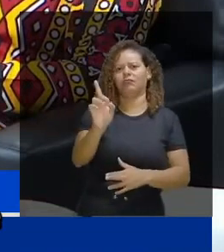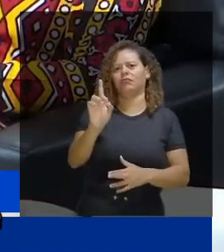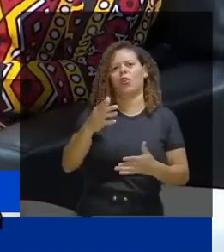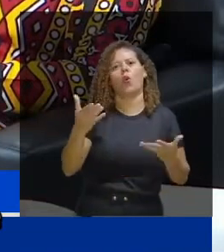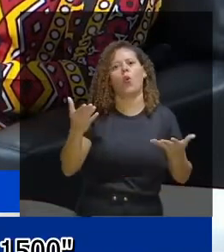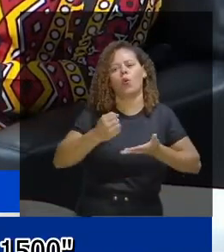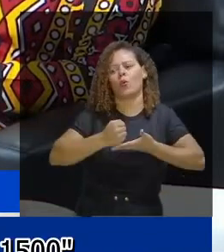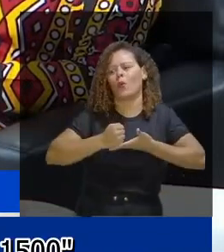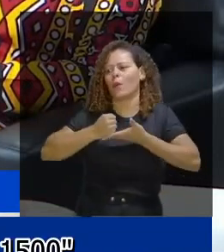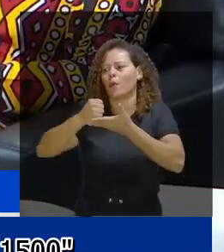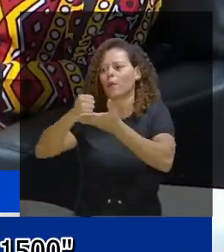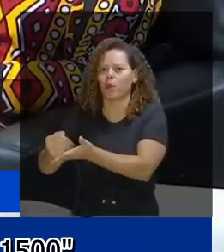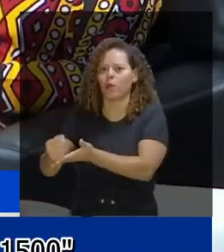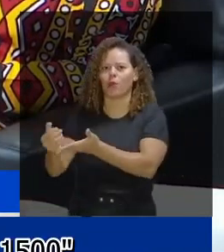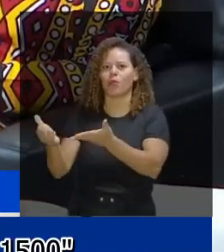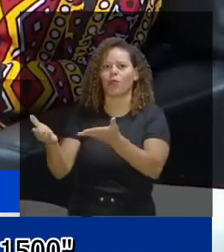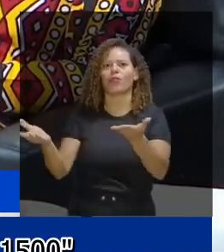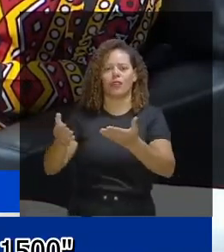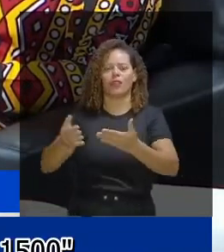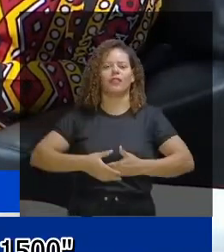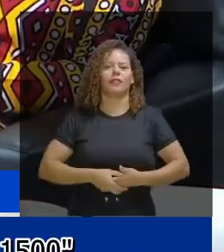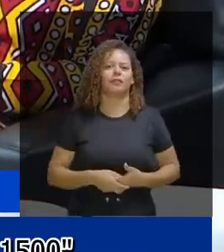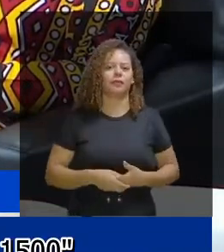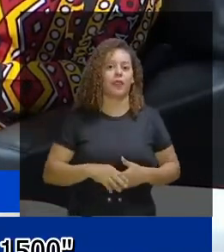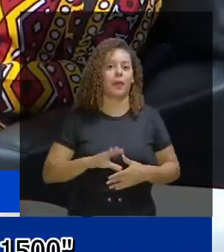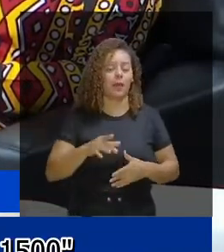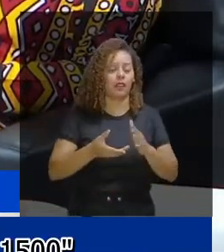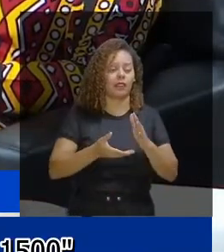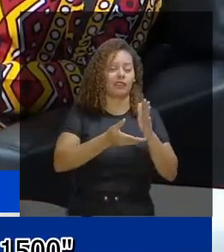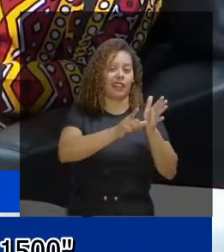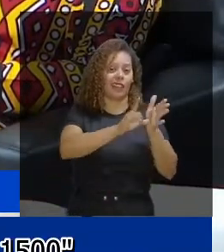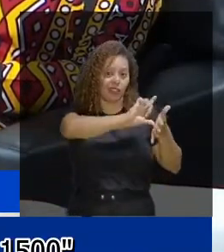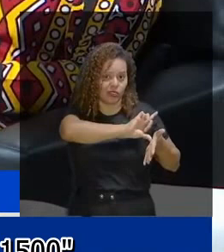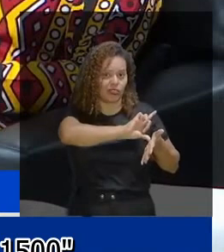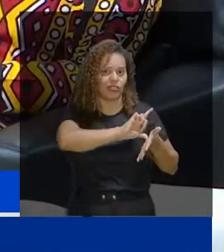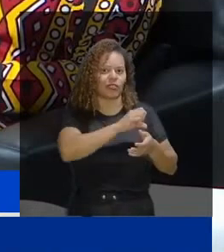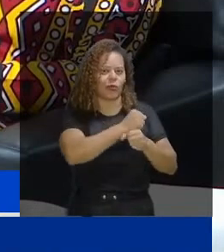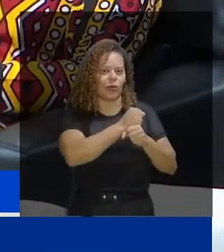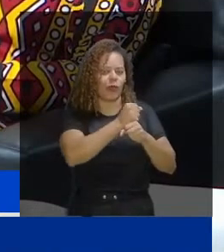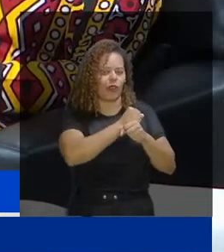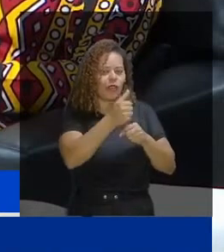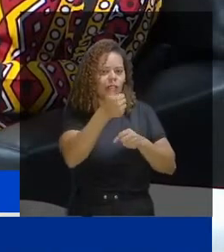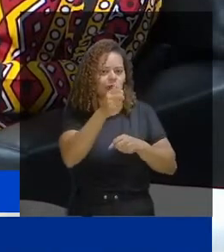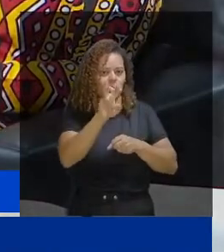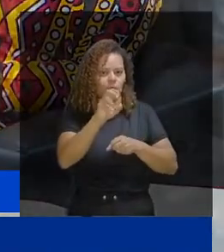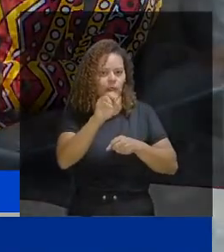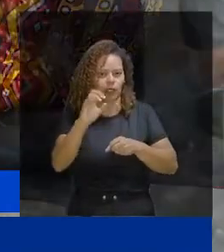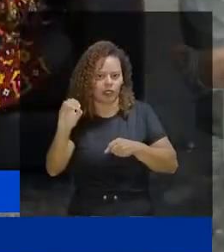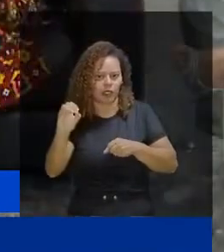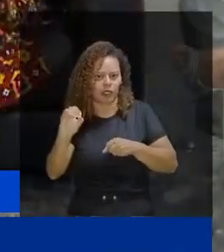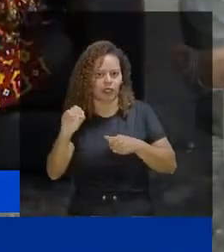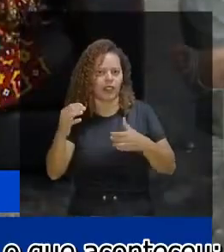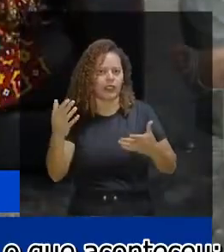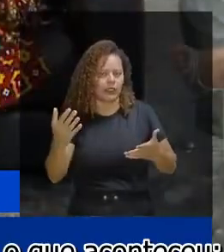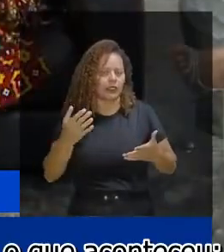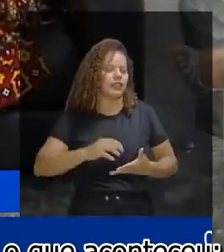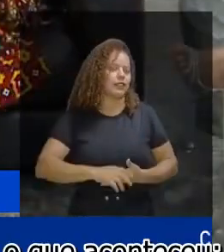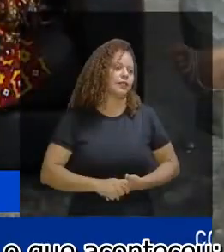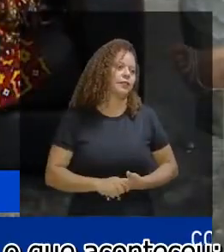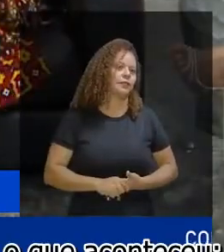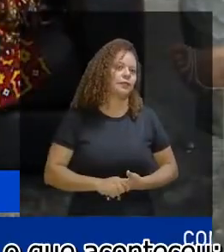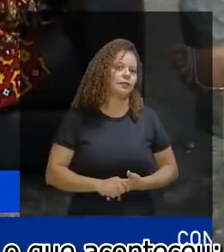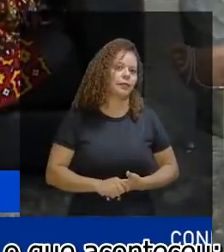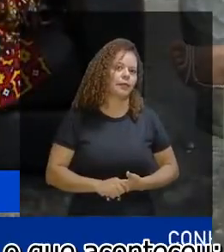naquela quadra, né, ali no início de 1500. Pessoal, eu não comungo dessa ideia. Eu penso